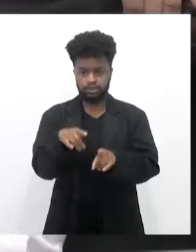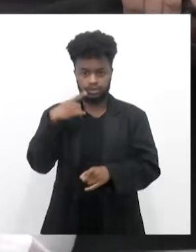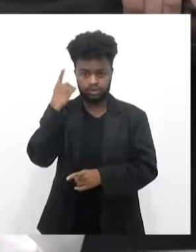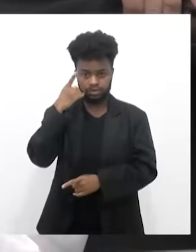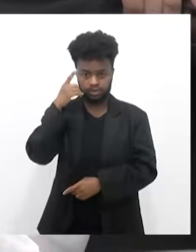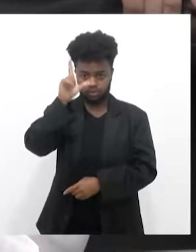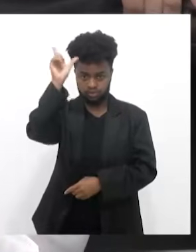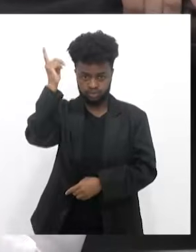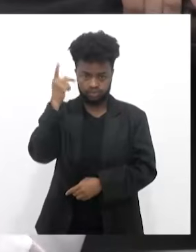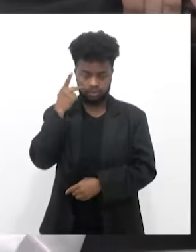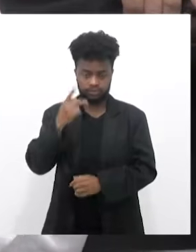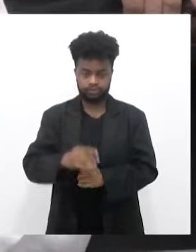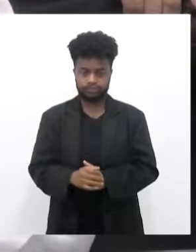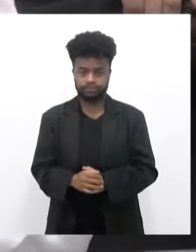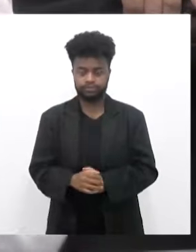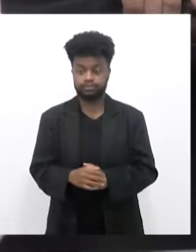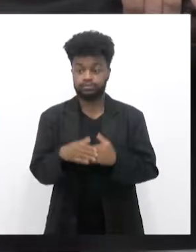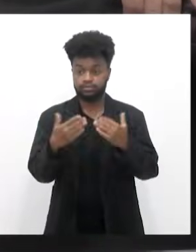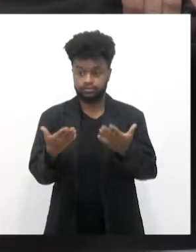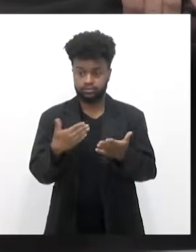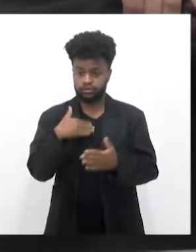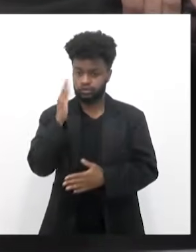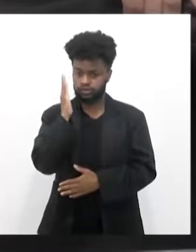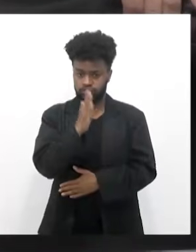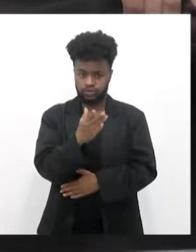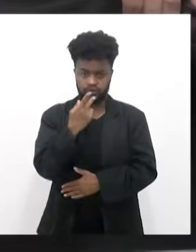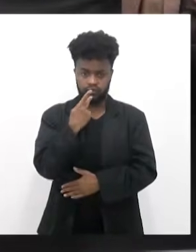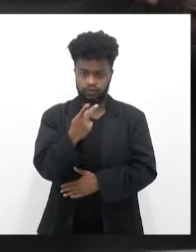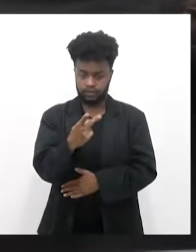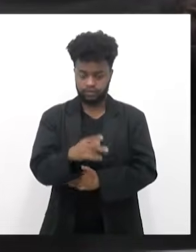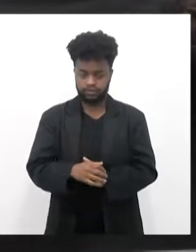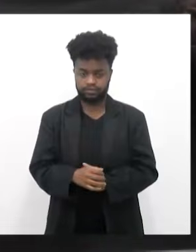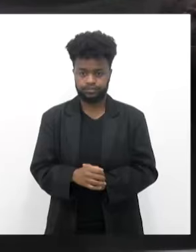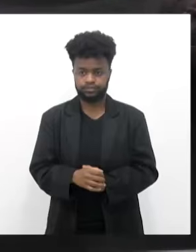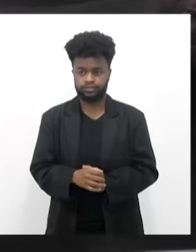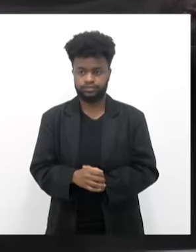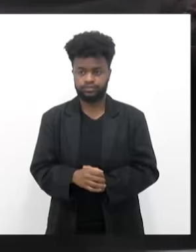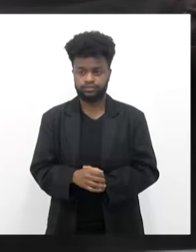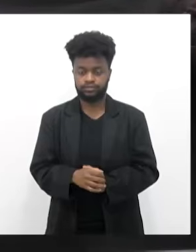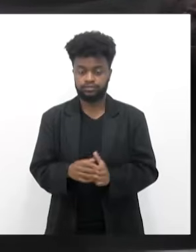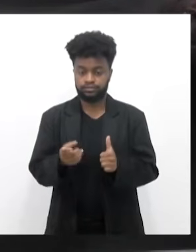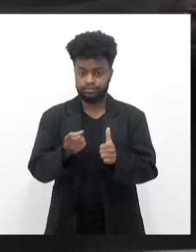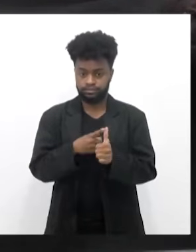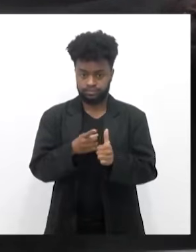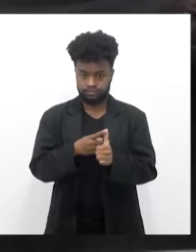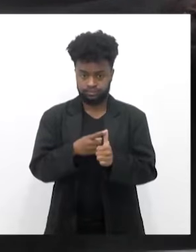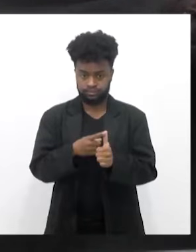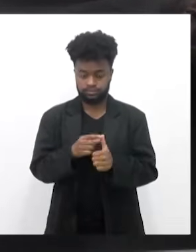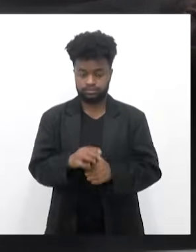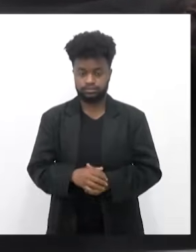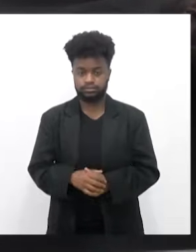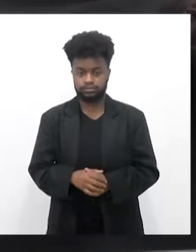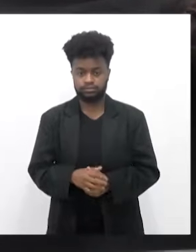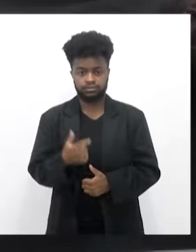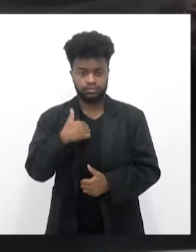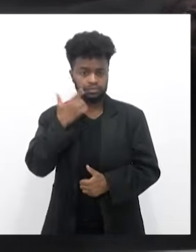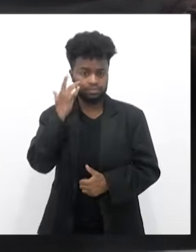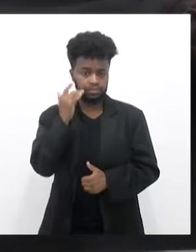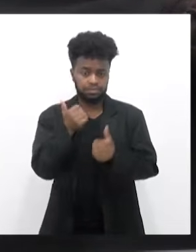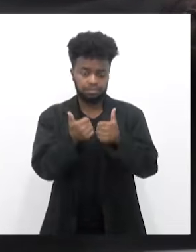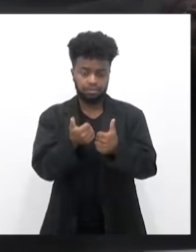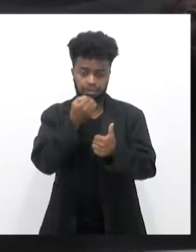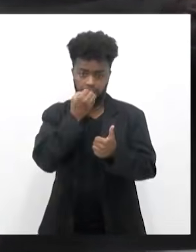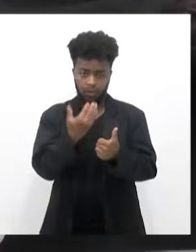Paulo. Bom, então, indo diretamente aos pontos. Bom, primeiro, acho muito bem que a gente